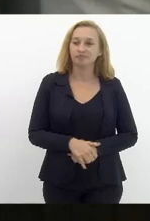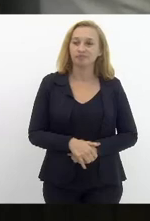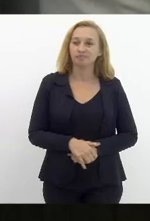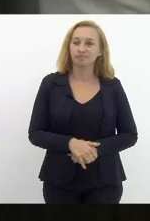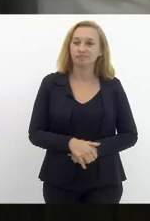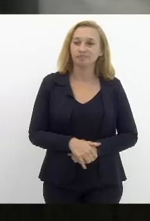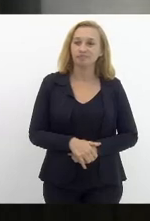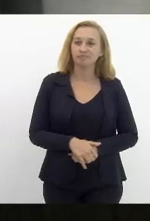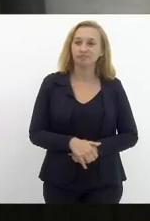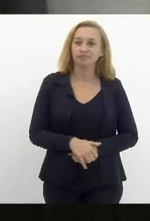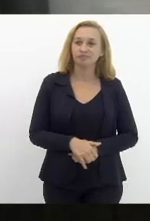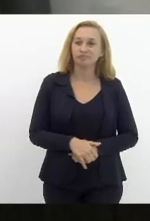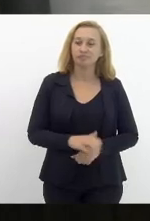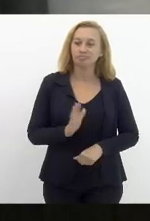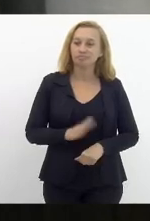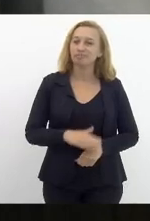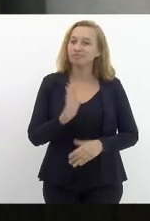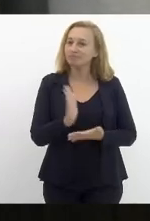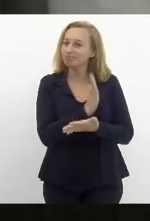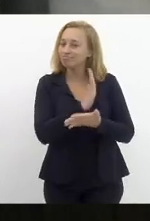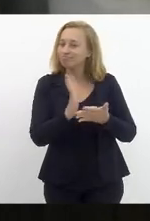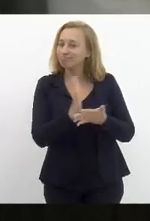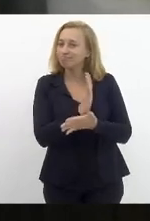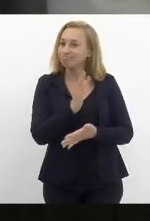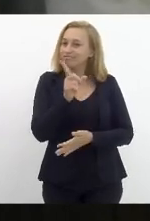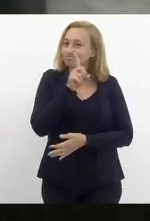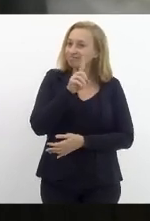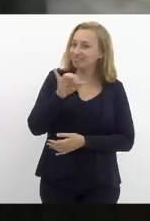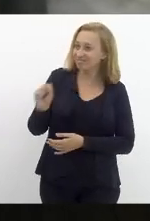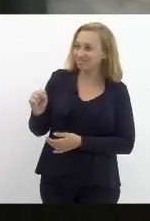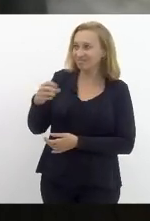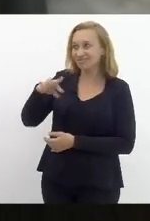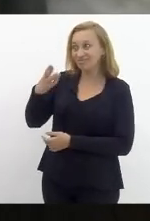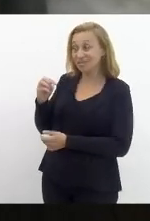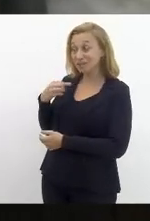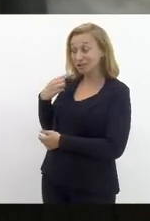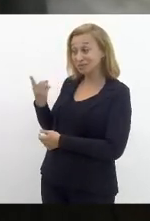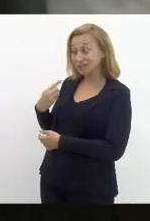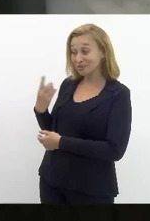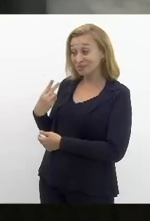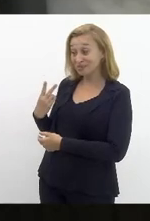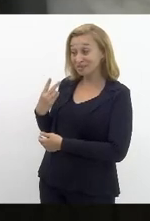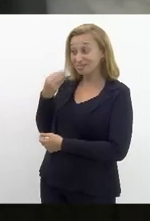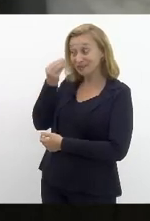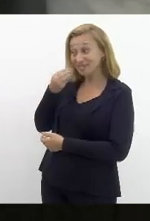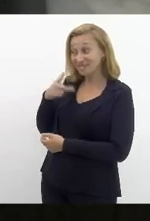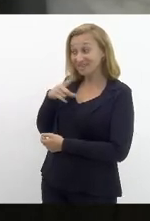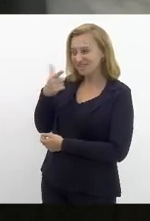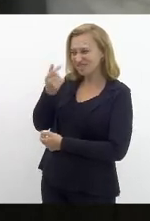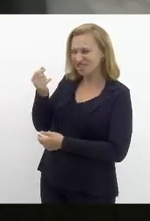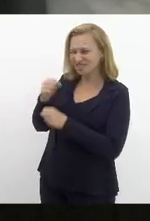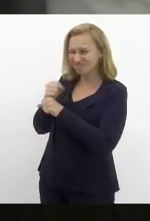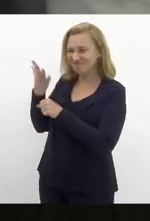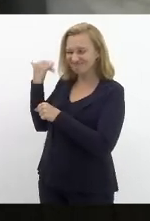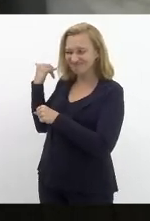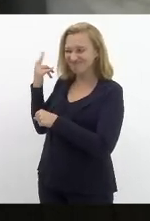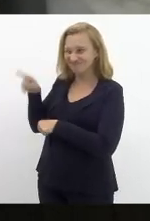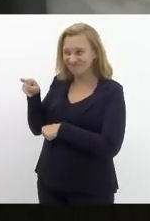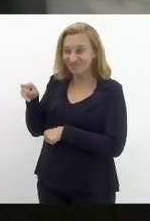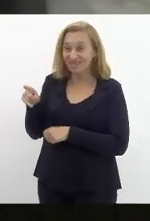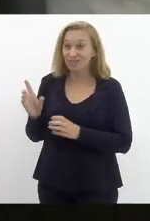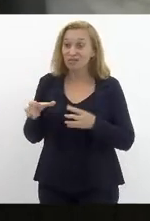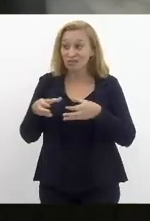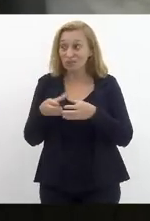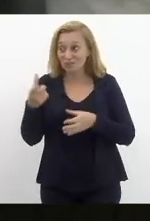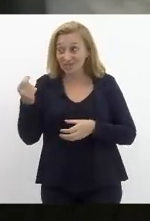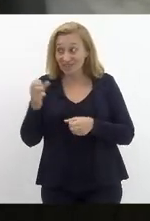e daqui a mais alguns dias, Marcelo, nós que passamos por isso há 20 anos atrás, não é isso? Nossa turma está fazendo